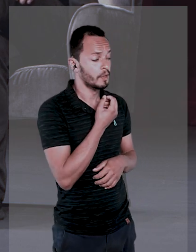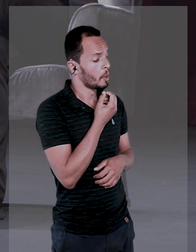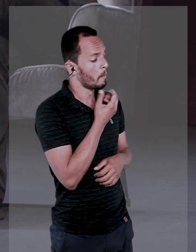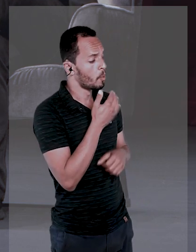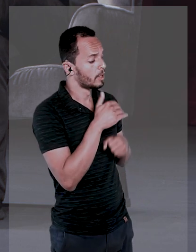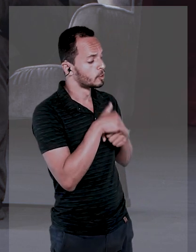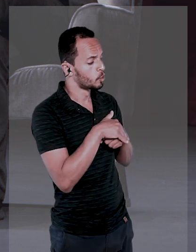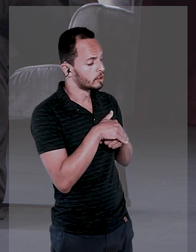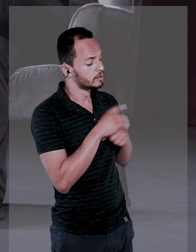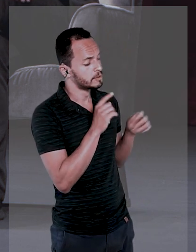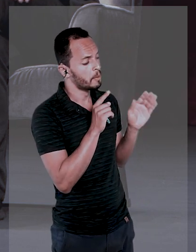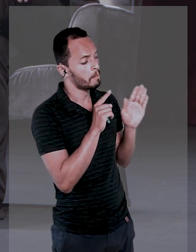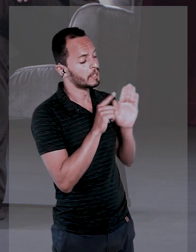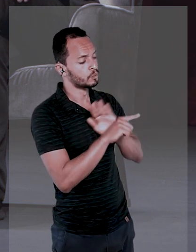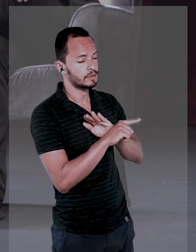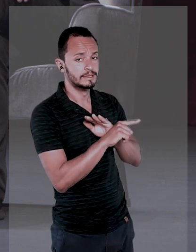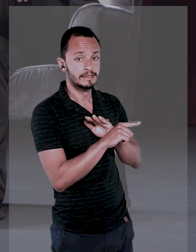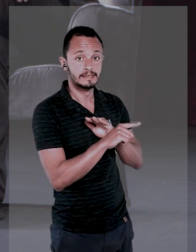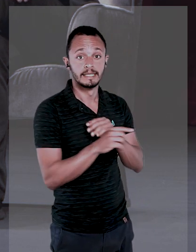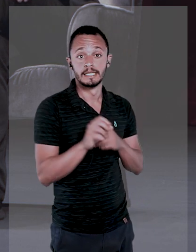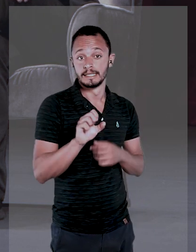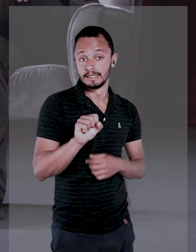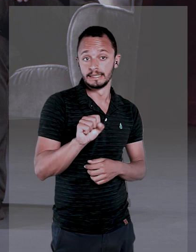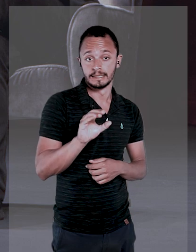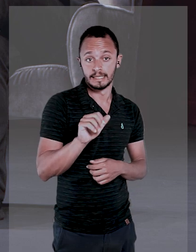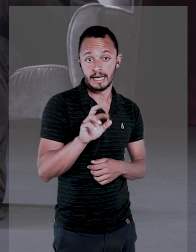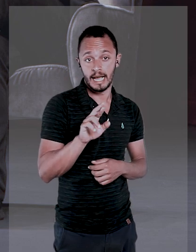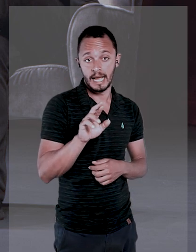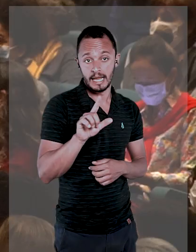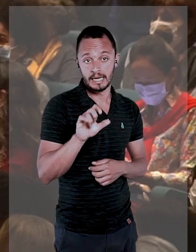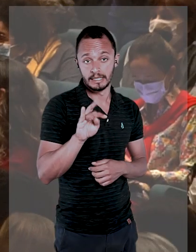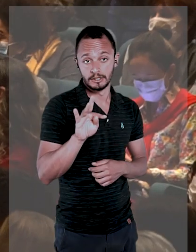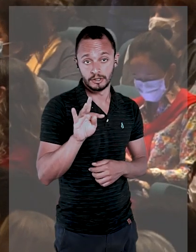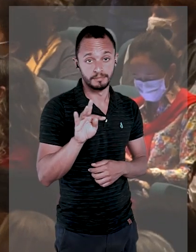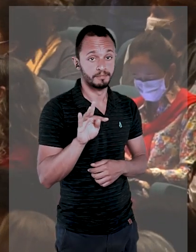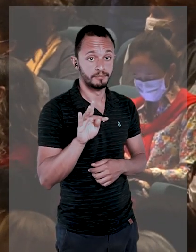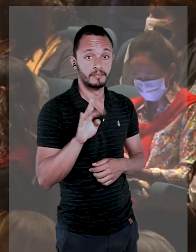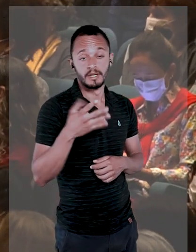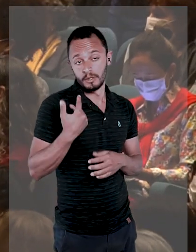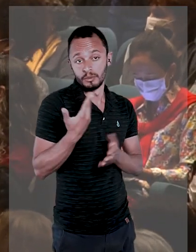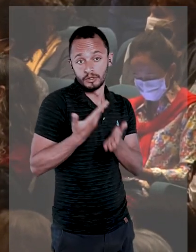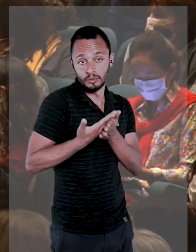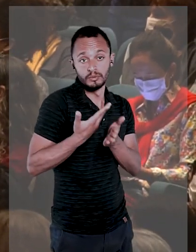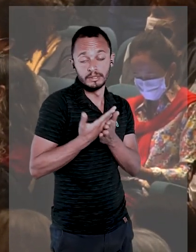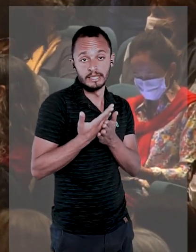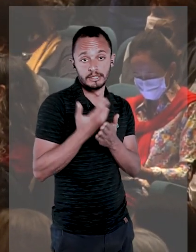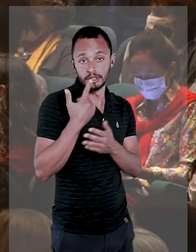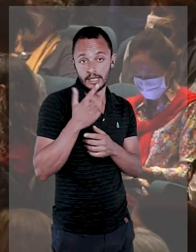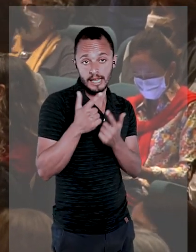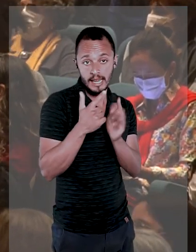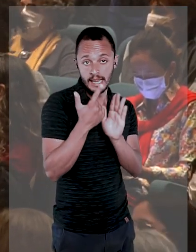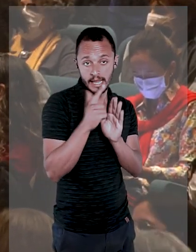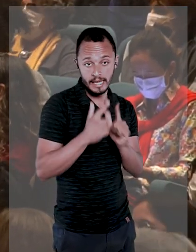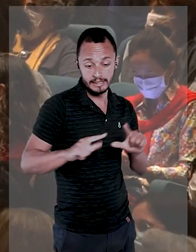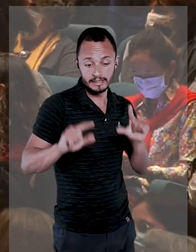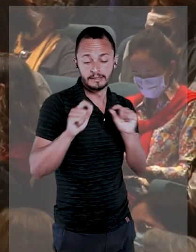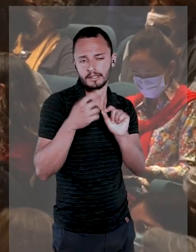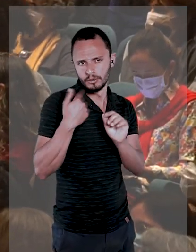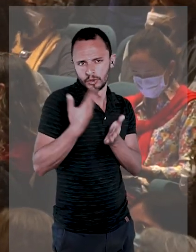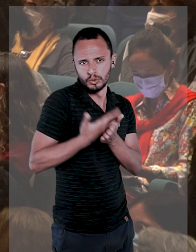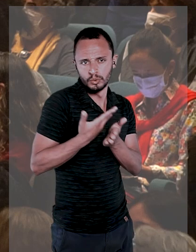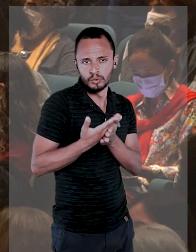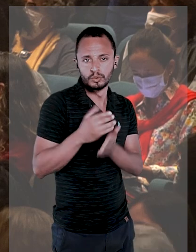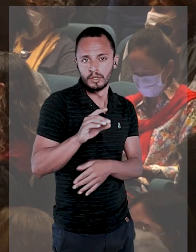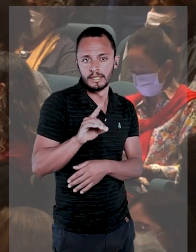Boa noite, como é que você chama? Boa noite. Qual a meu sua nome... pergunta, querida? Eu sou Scarlett. Eu